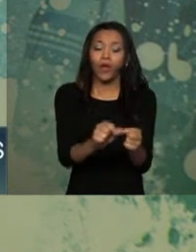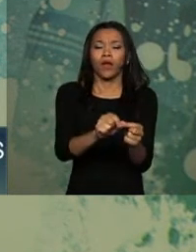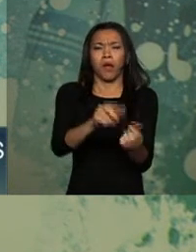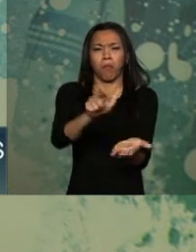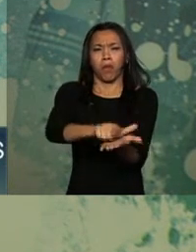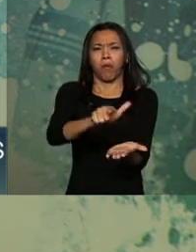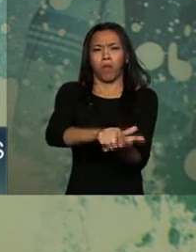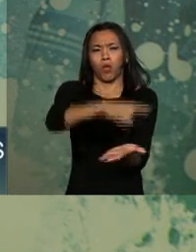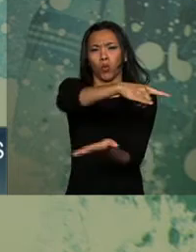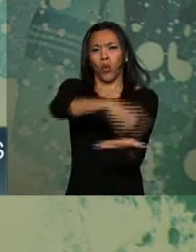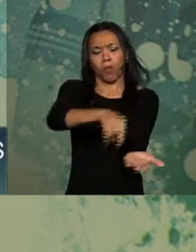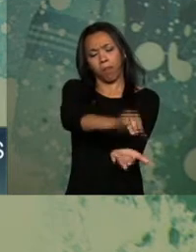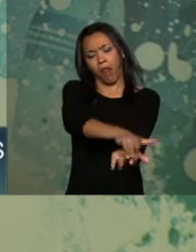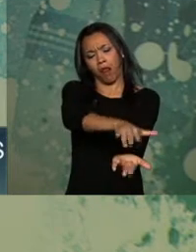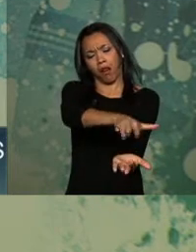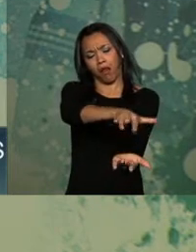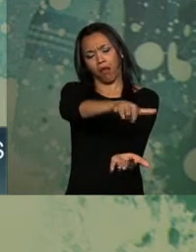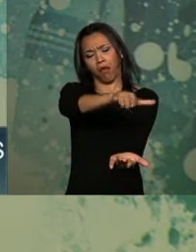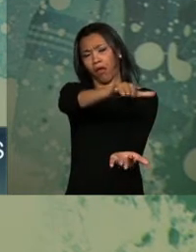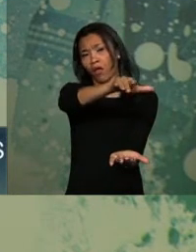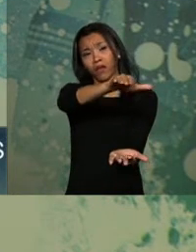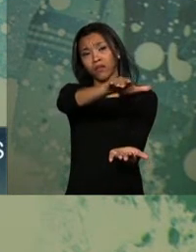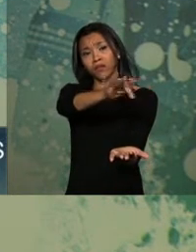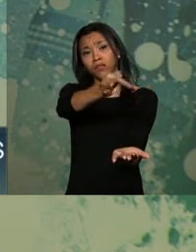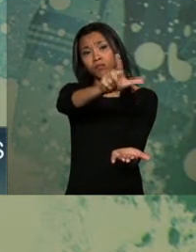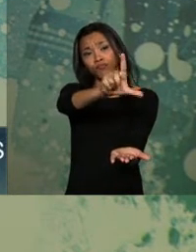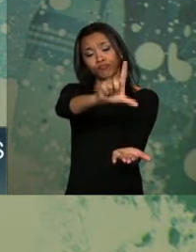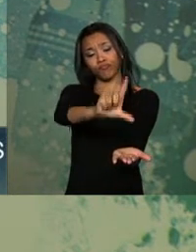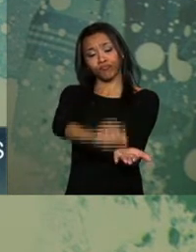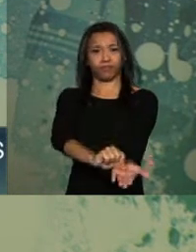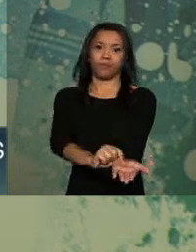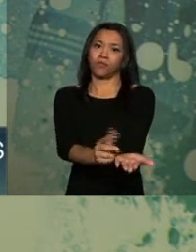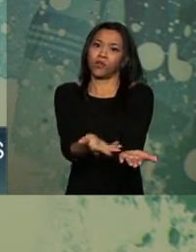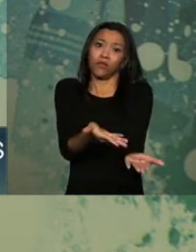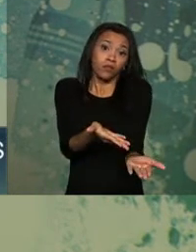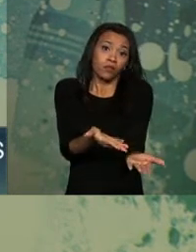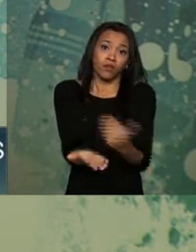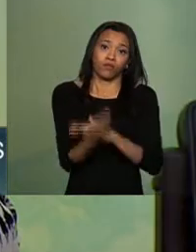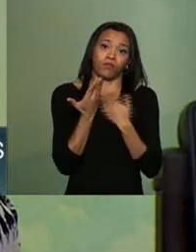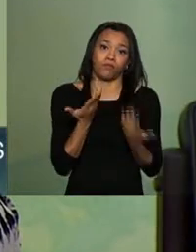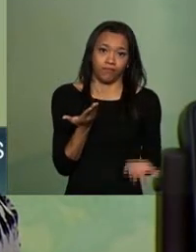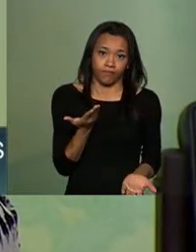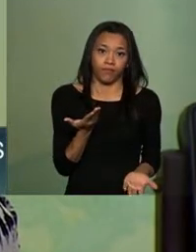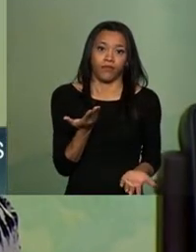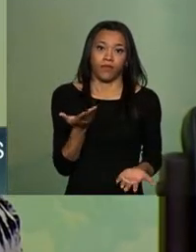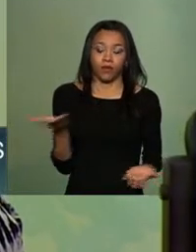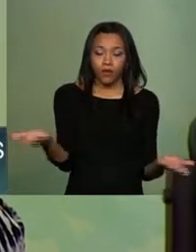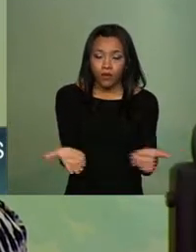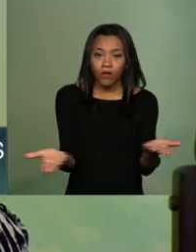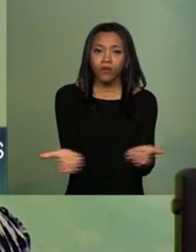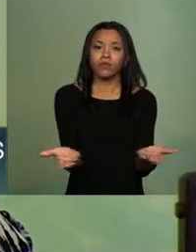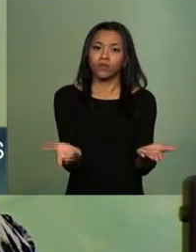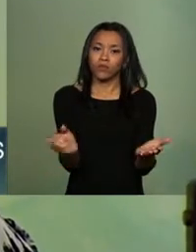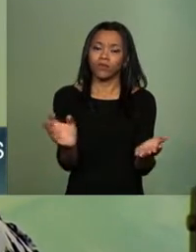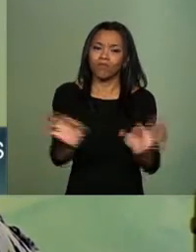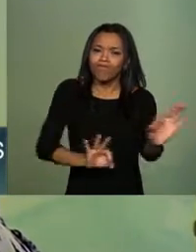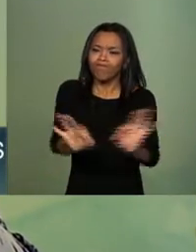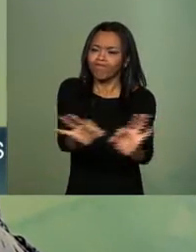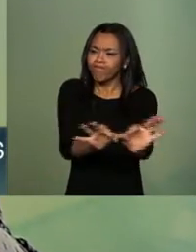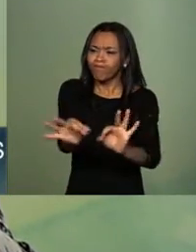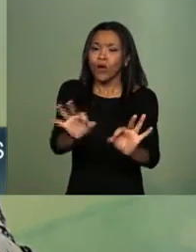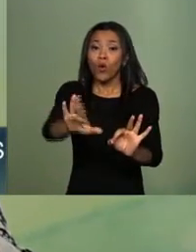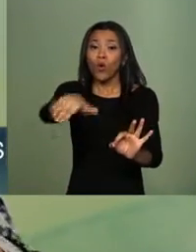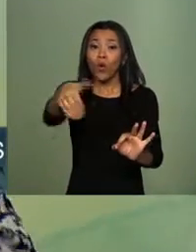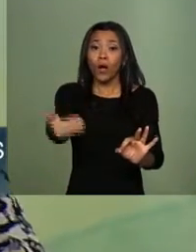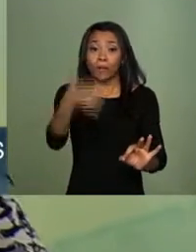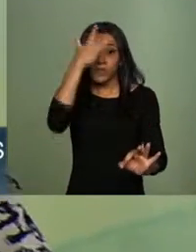Desburocratizar. E aqui tem um princípio que eu sempre defendi, presidente, que agora nós estamos colocando na prática. Quando todos